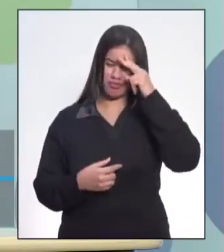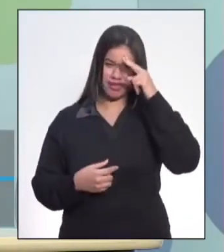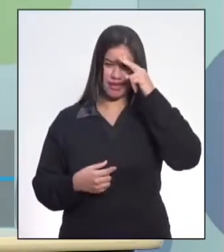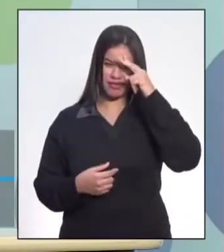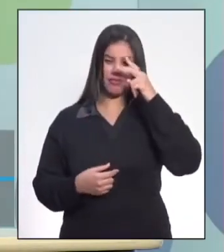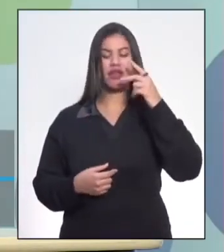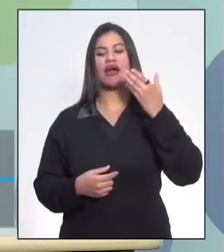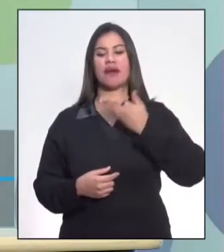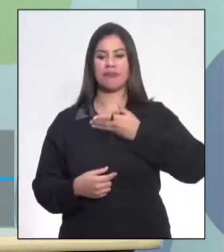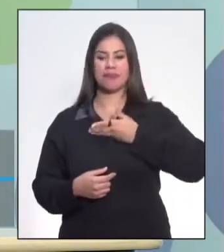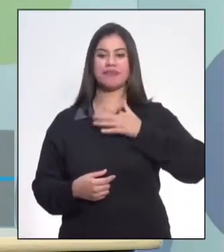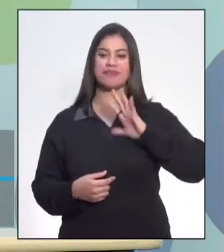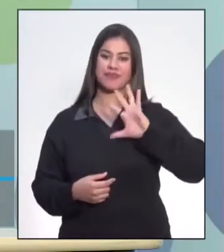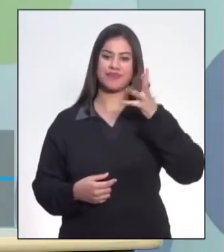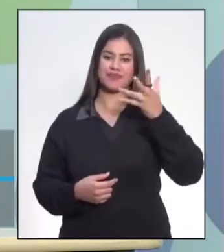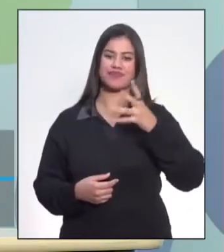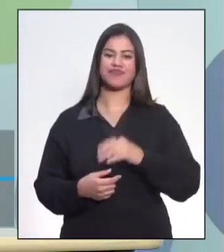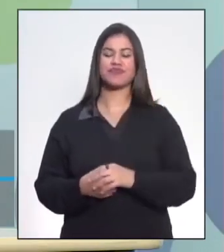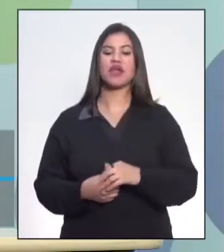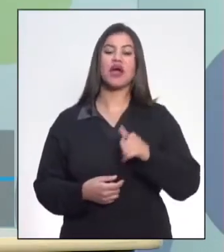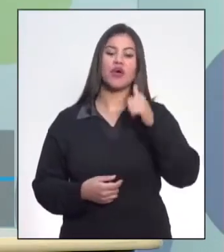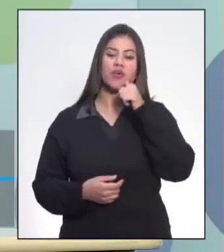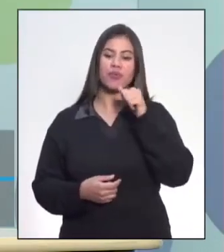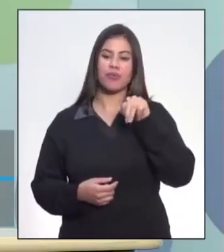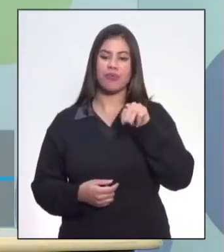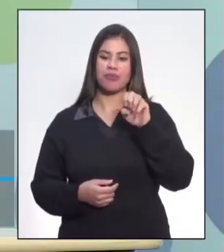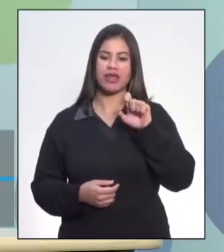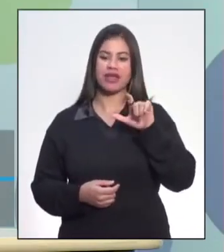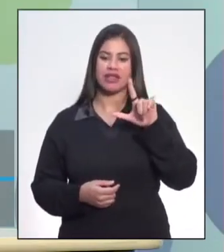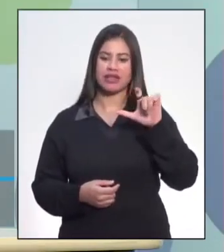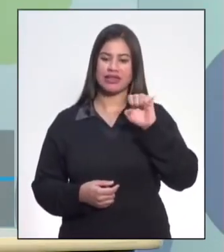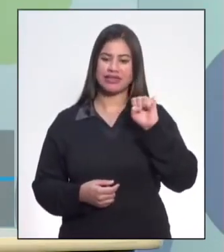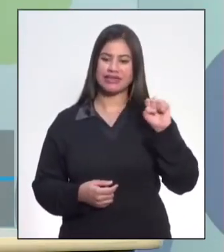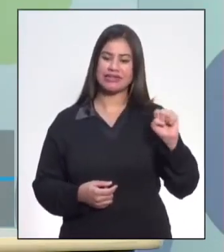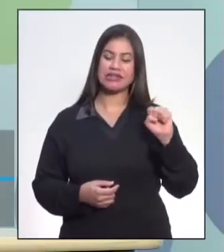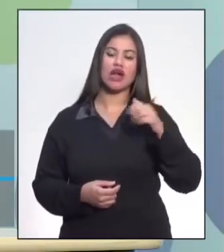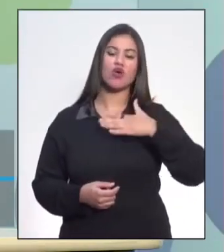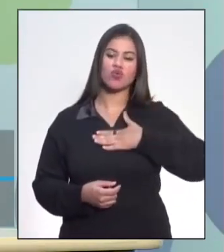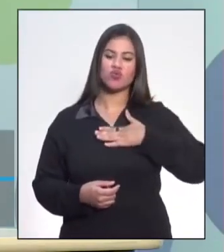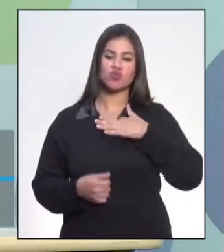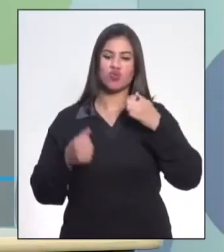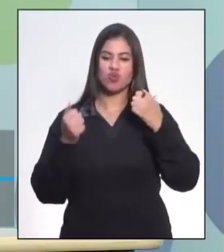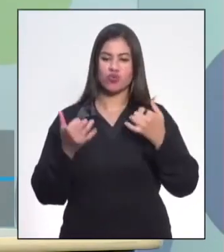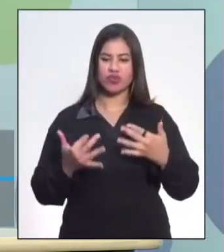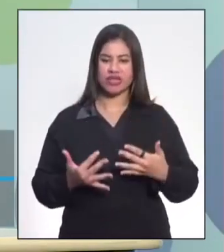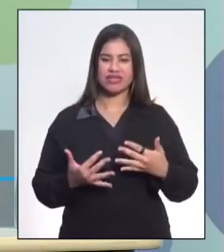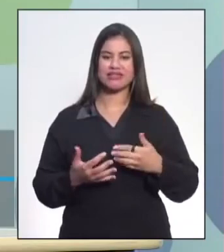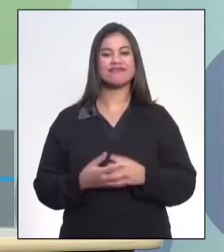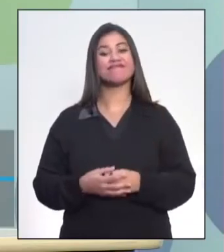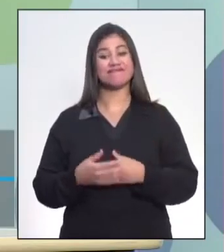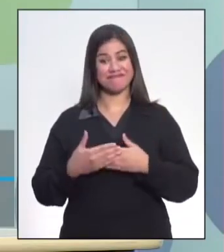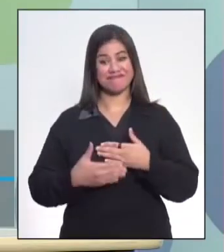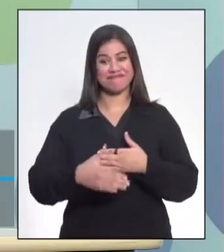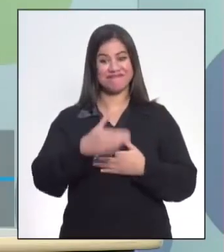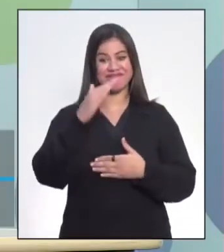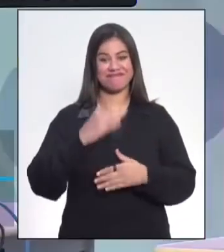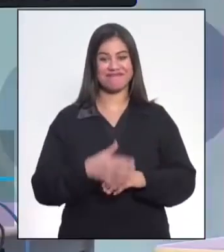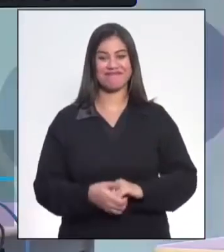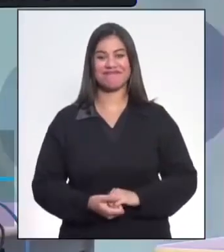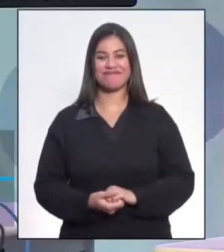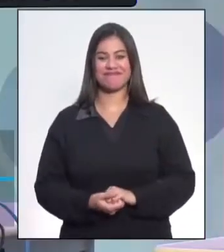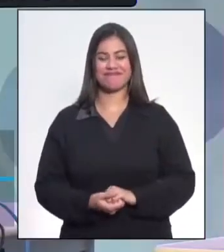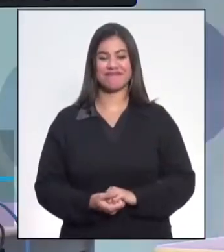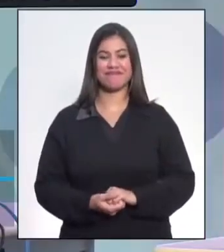a Melissa Souza falou que gostou muito da sua explicação. Ok? Legal. Né? Então, vamos lá,